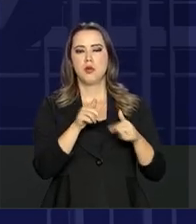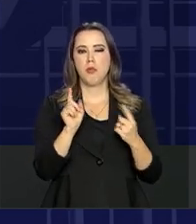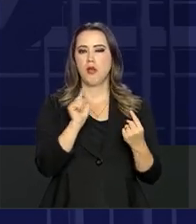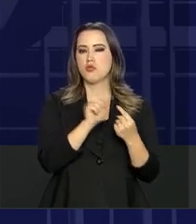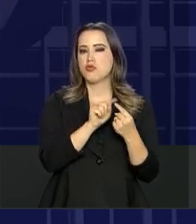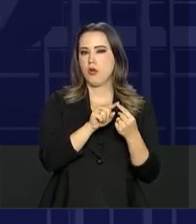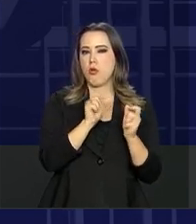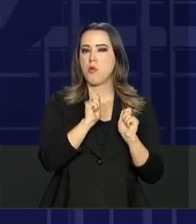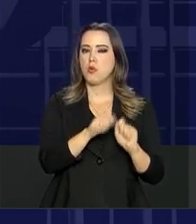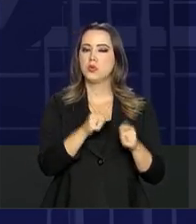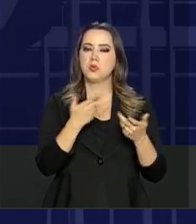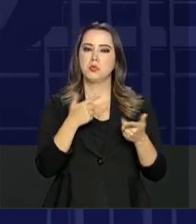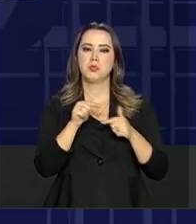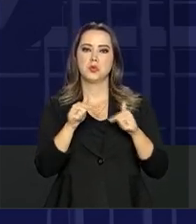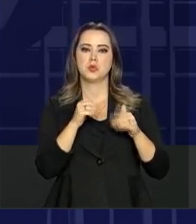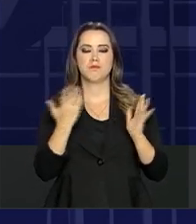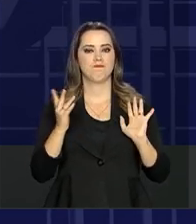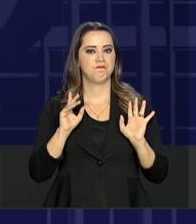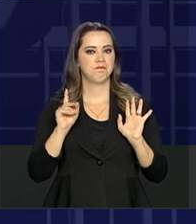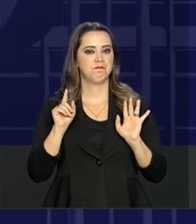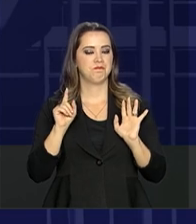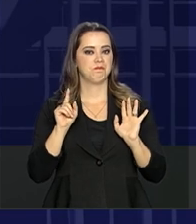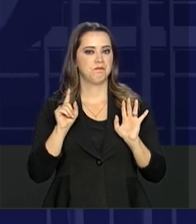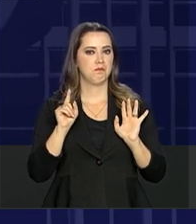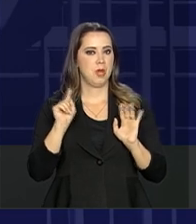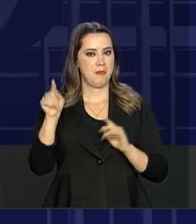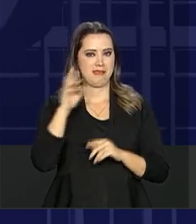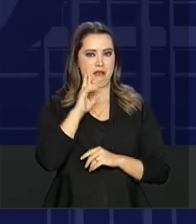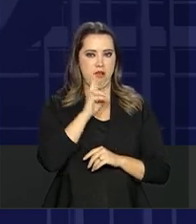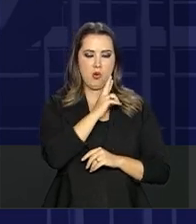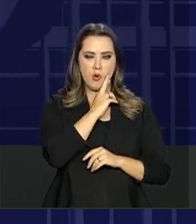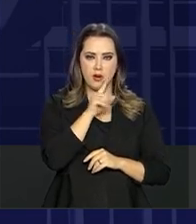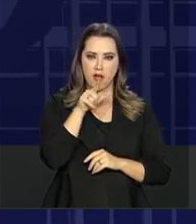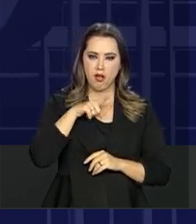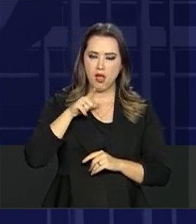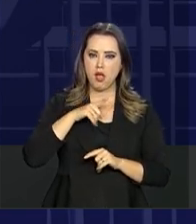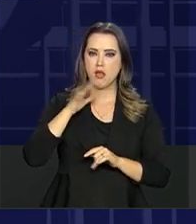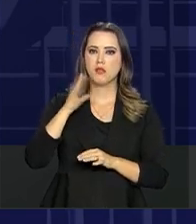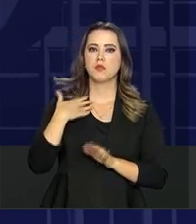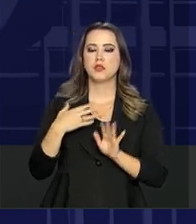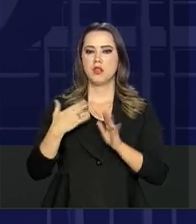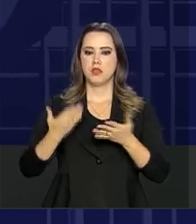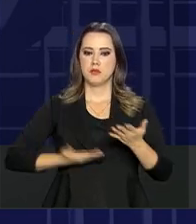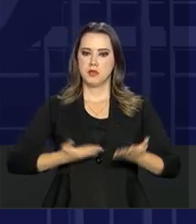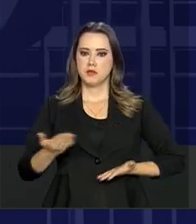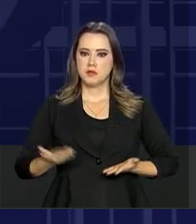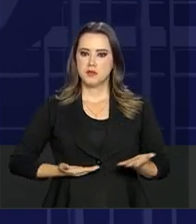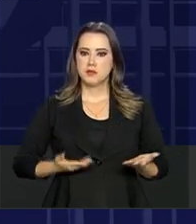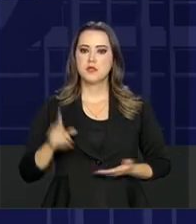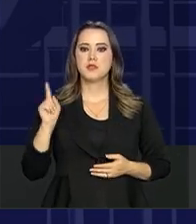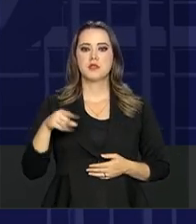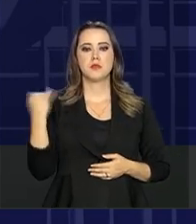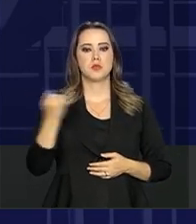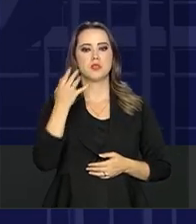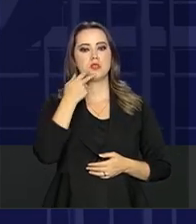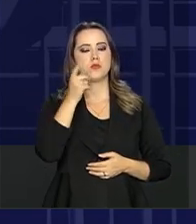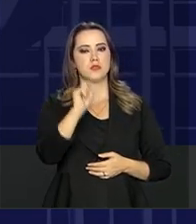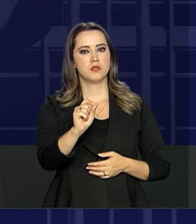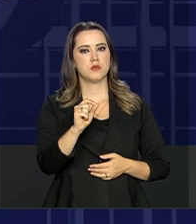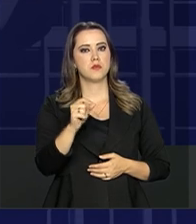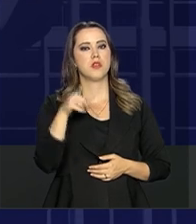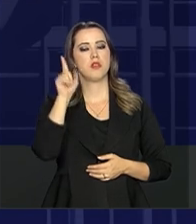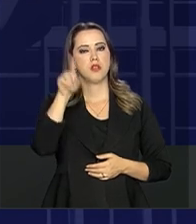sua habilitação pessoal. Mas lá em Roraima, há uma prestação de serviços, isso é muito importante, que está